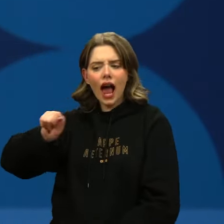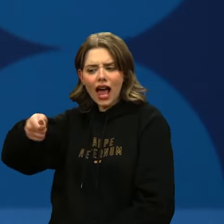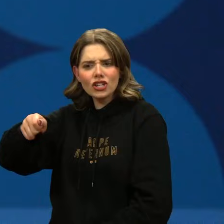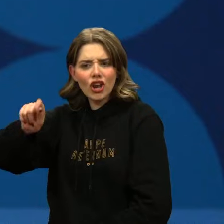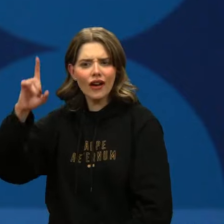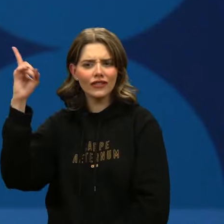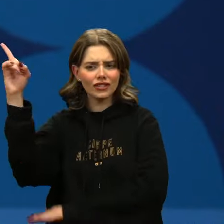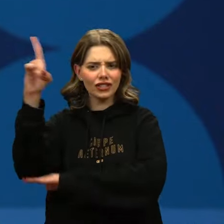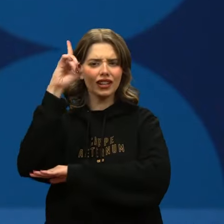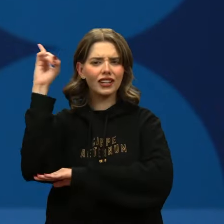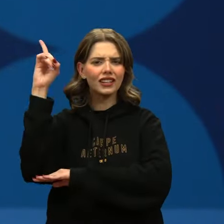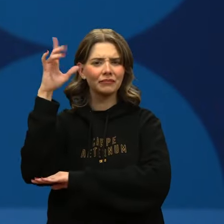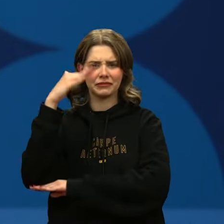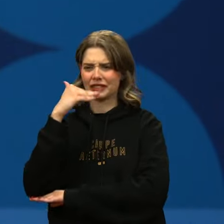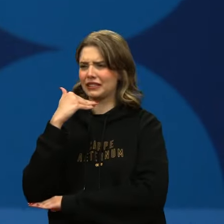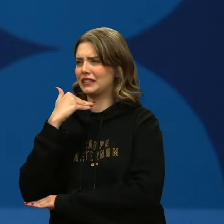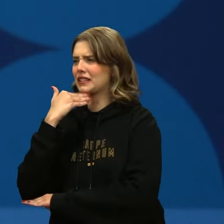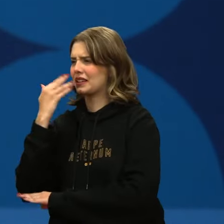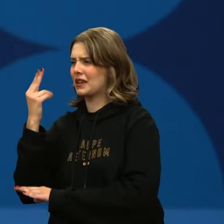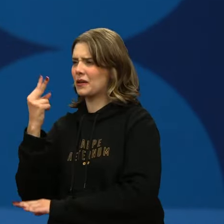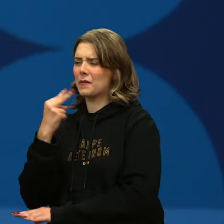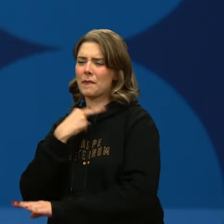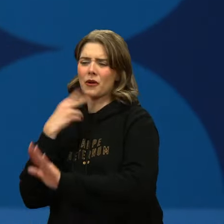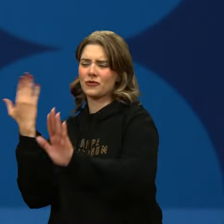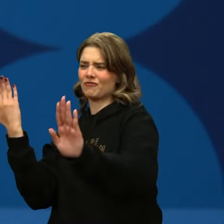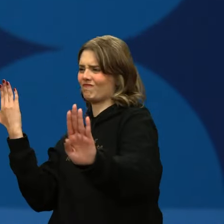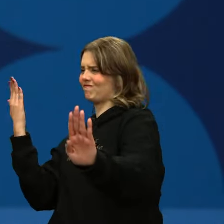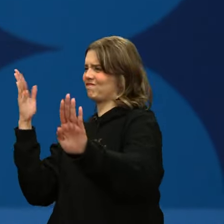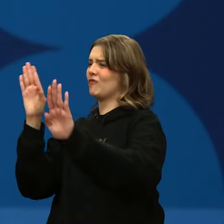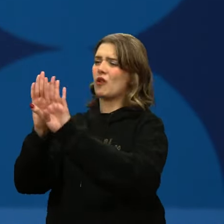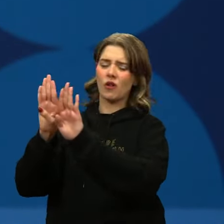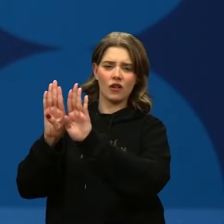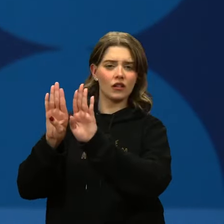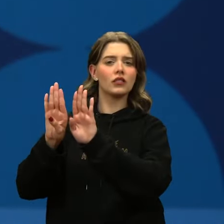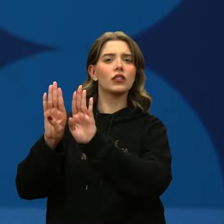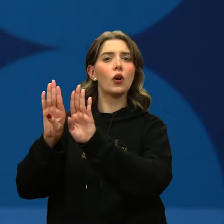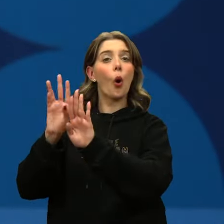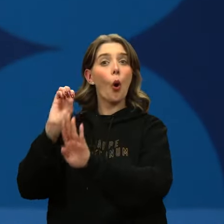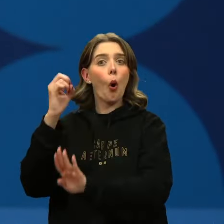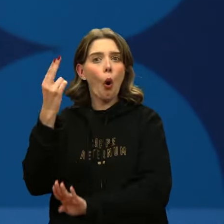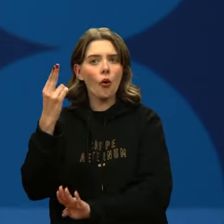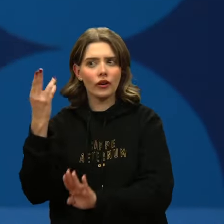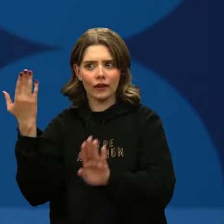abre e ninguém fechará, que fecha e ninguém abrirá.